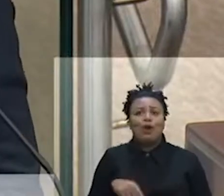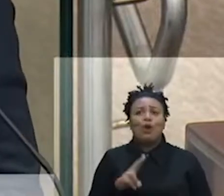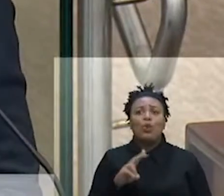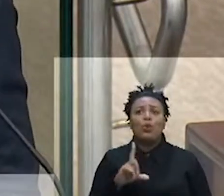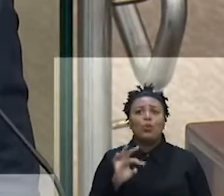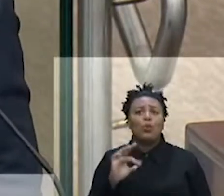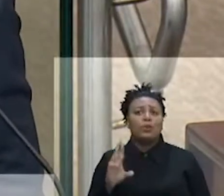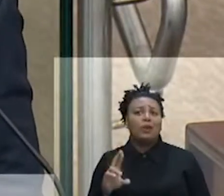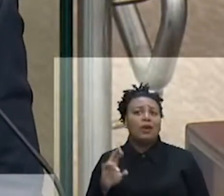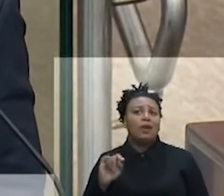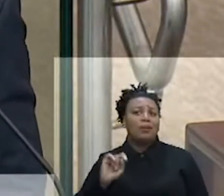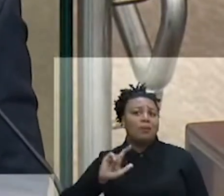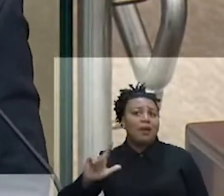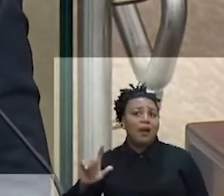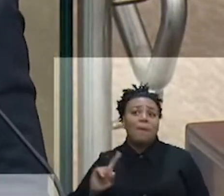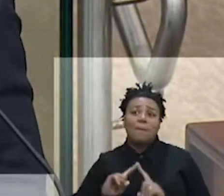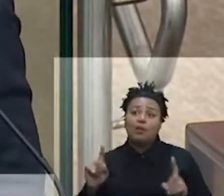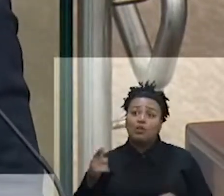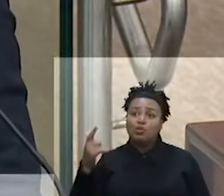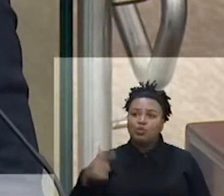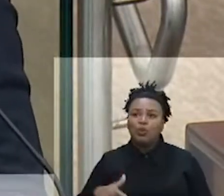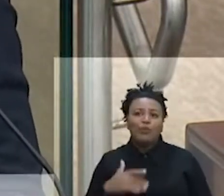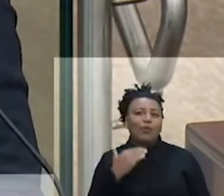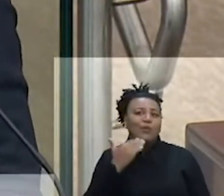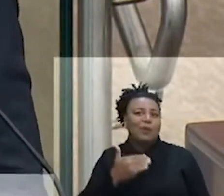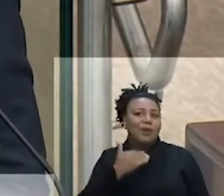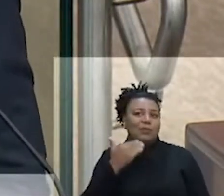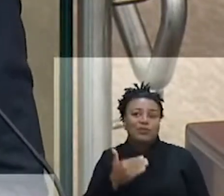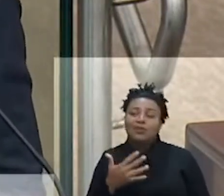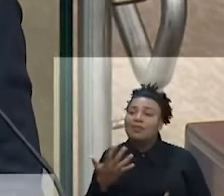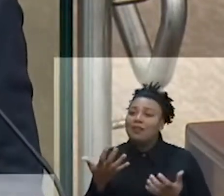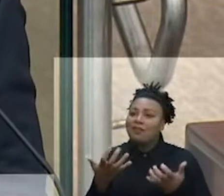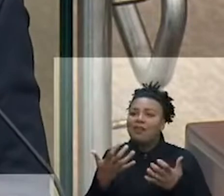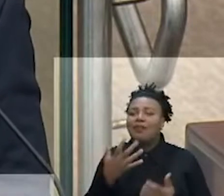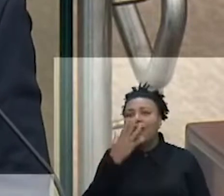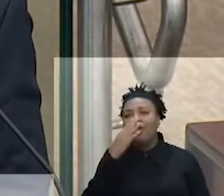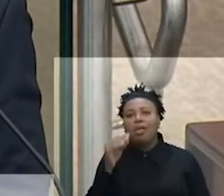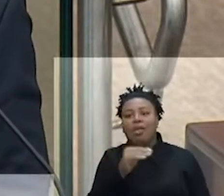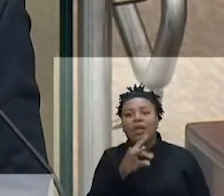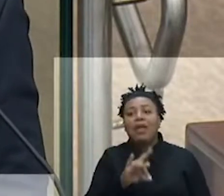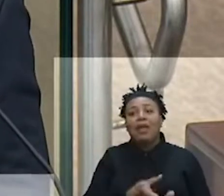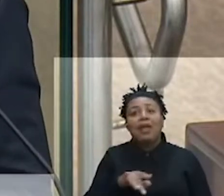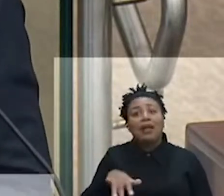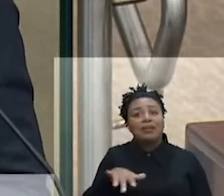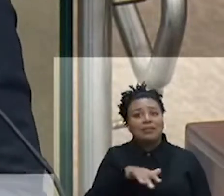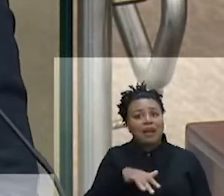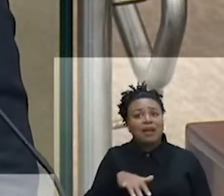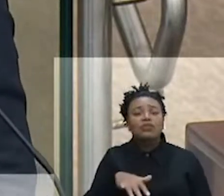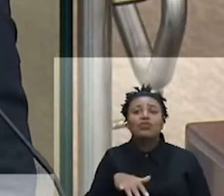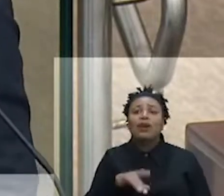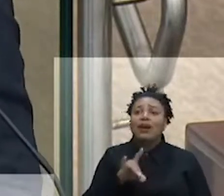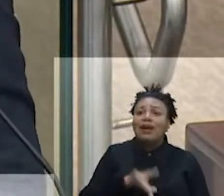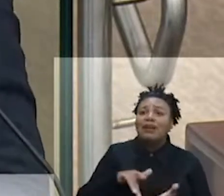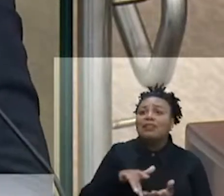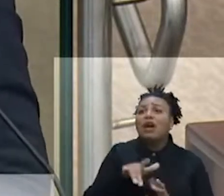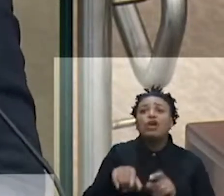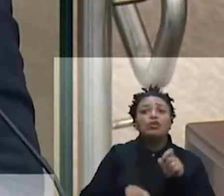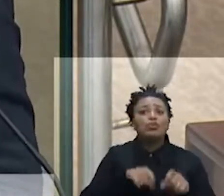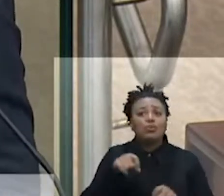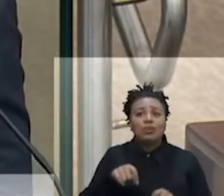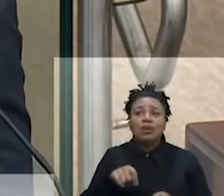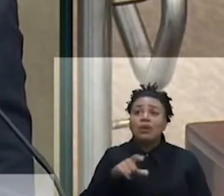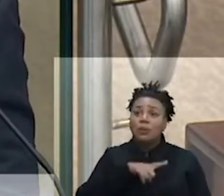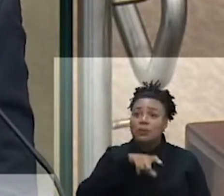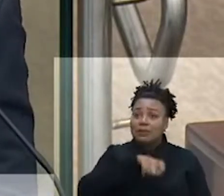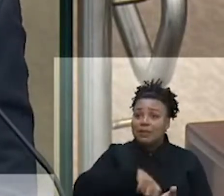ultraliberal, mas reitero o que eu disse antes, não adianta querer ignorar a realidade. A realidade é que o